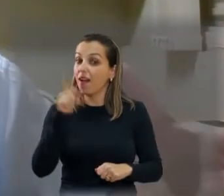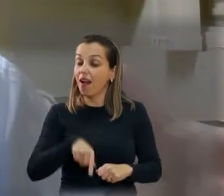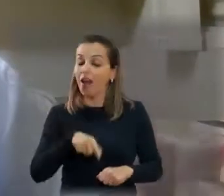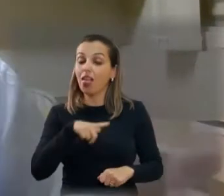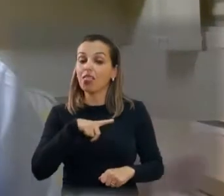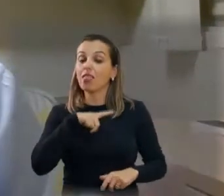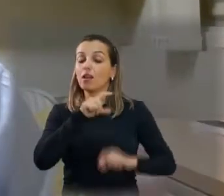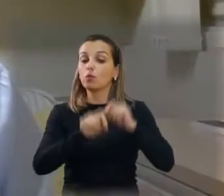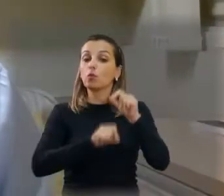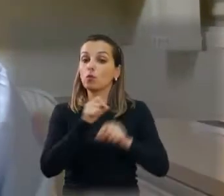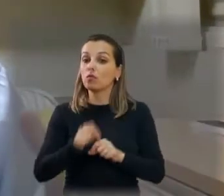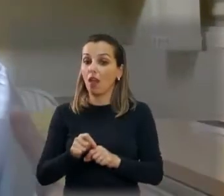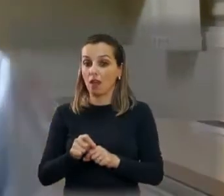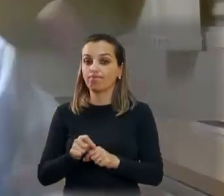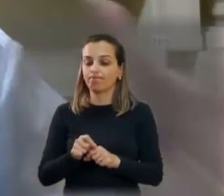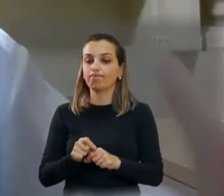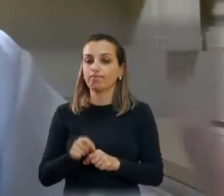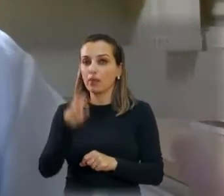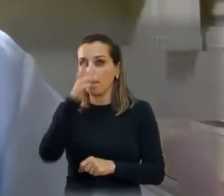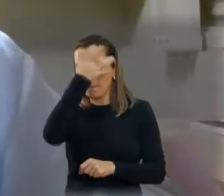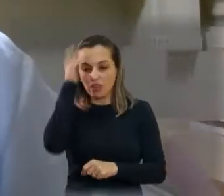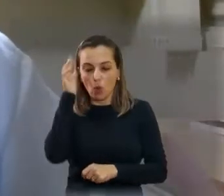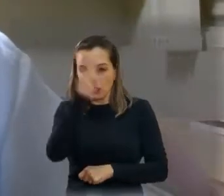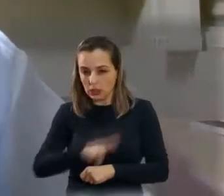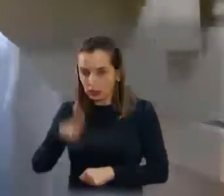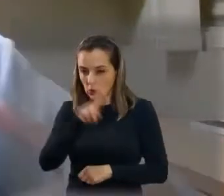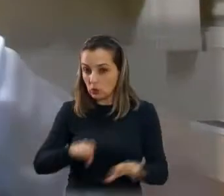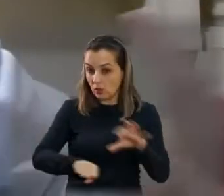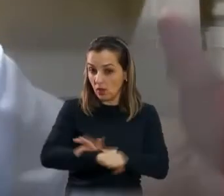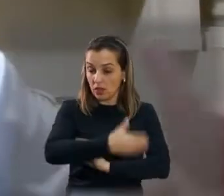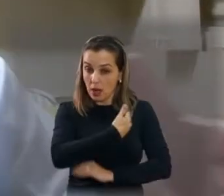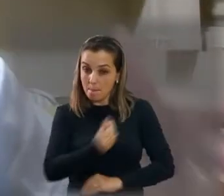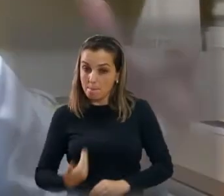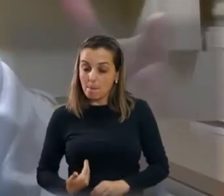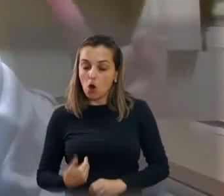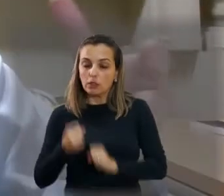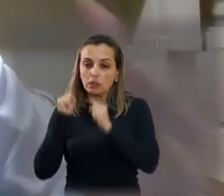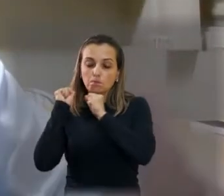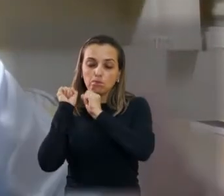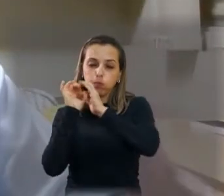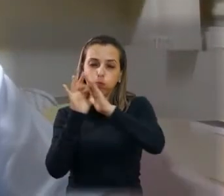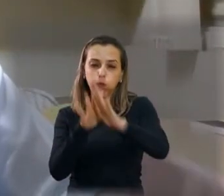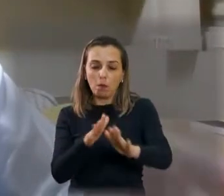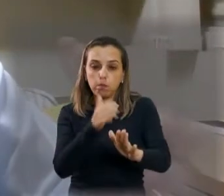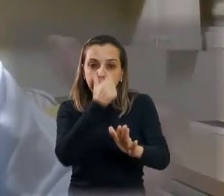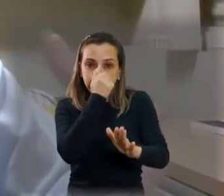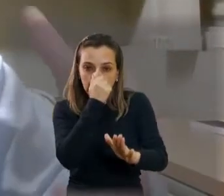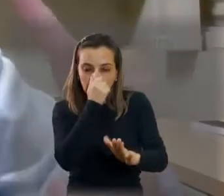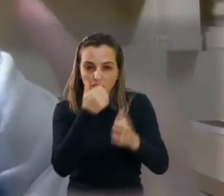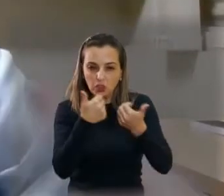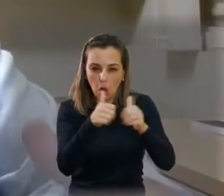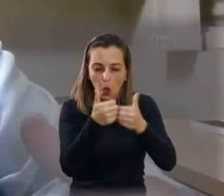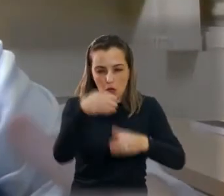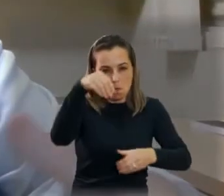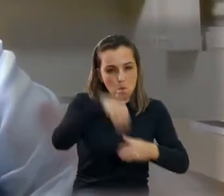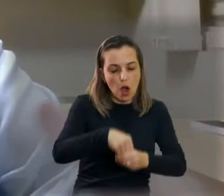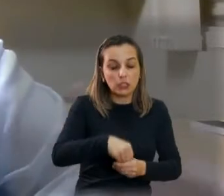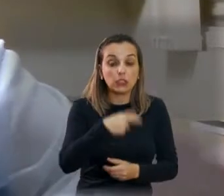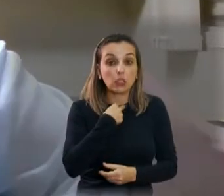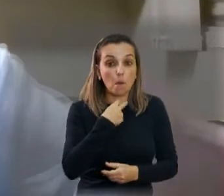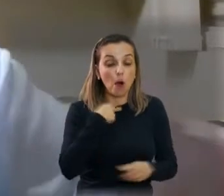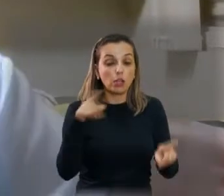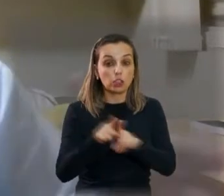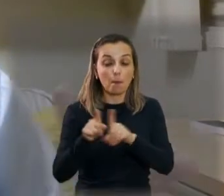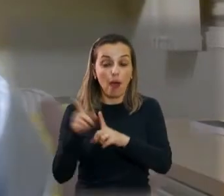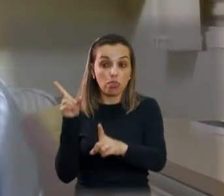os jurisdicionados, os usuários do serviço da Defensoria, que não podem se aglomerar nem no transporte público, nem no